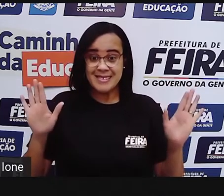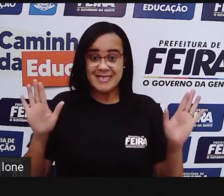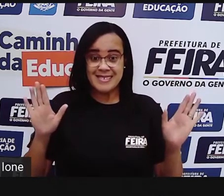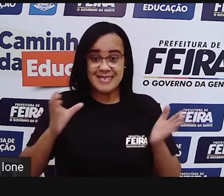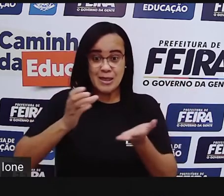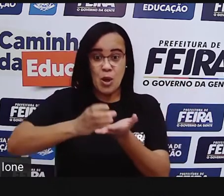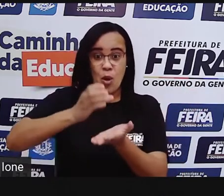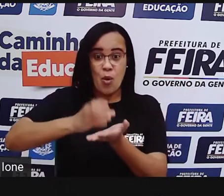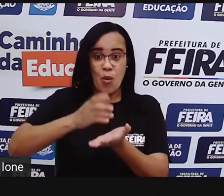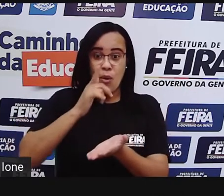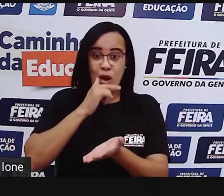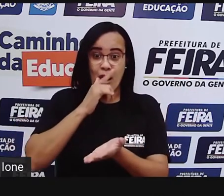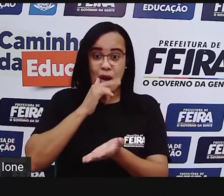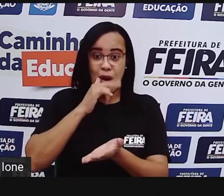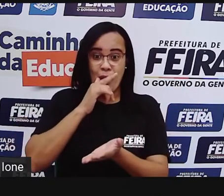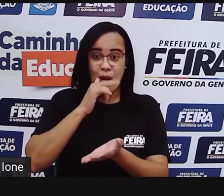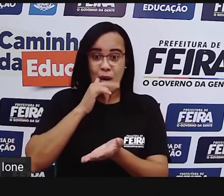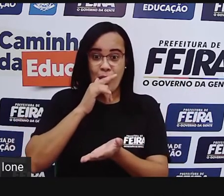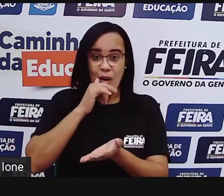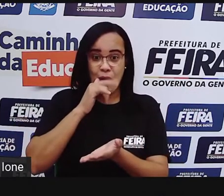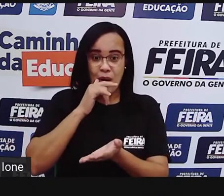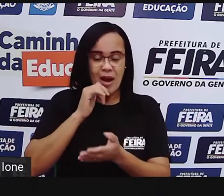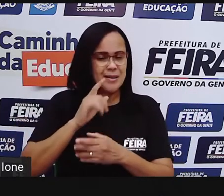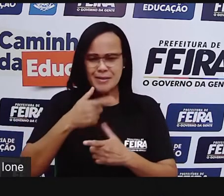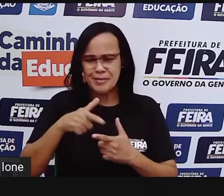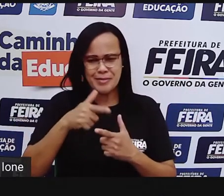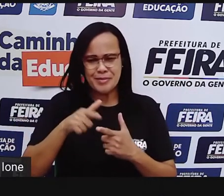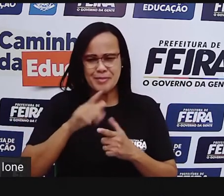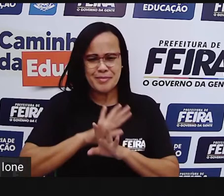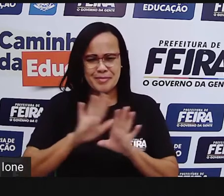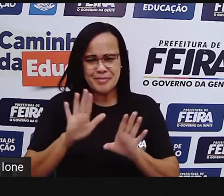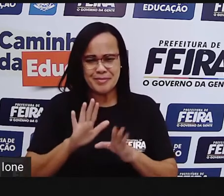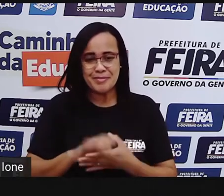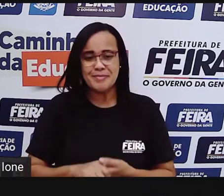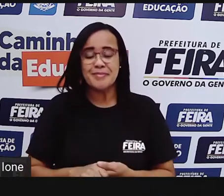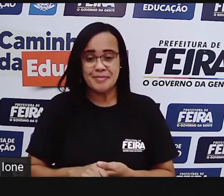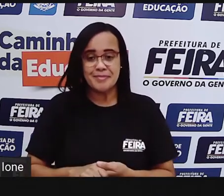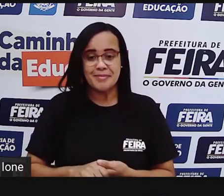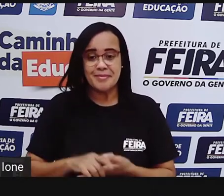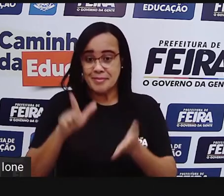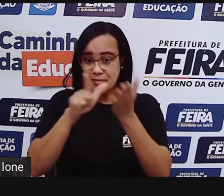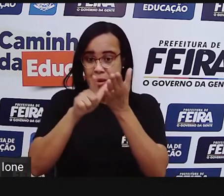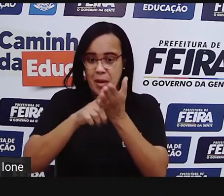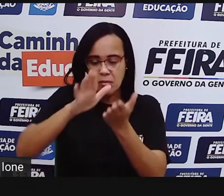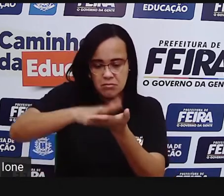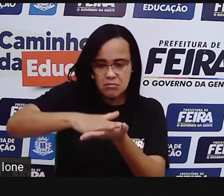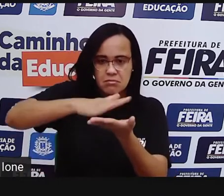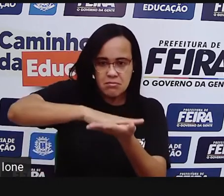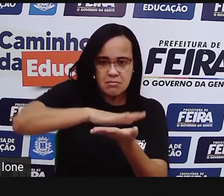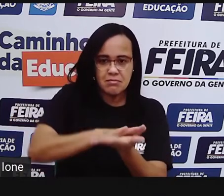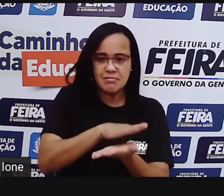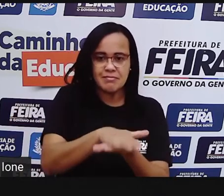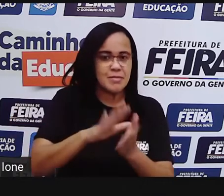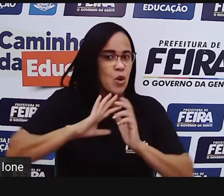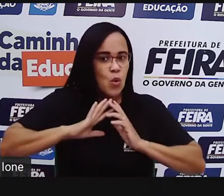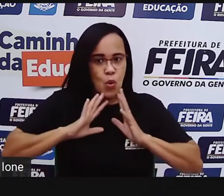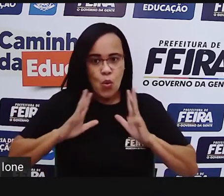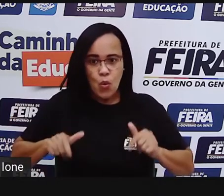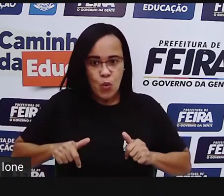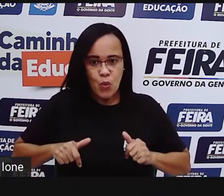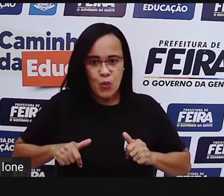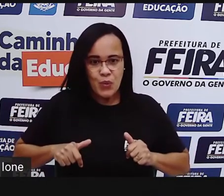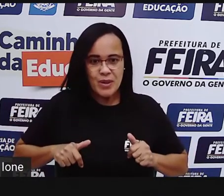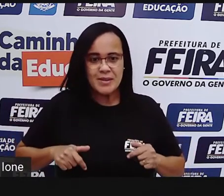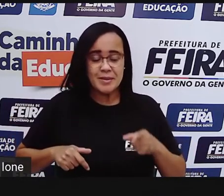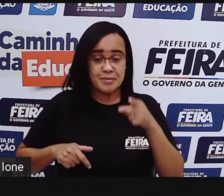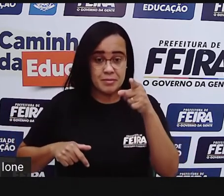Ih, derramei tudo por aqui. Mas não tem problema, ó. Eu trouxe folha de papel para enxugar. Meninada,